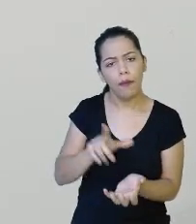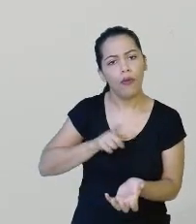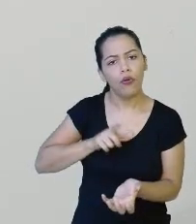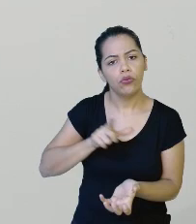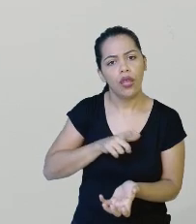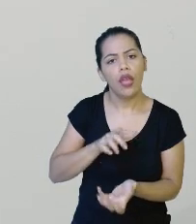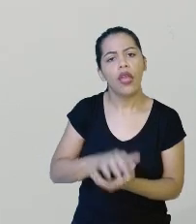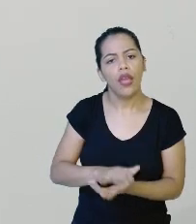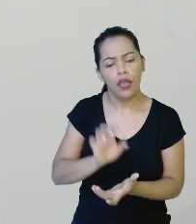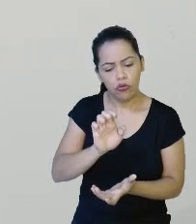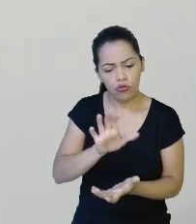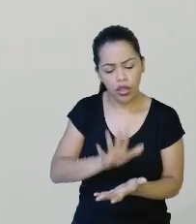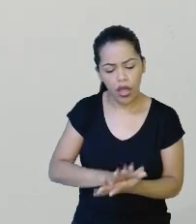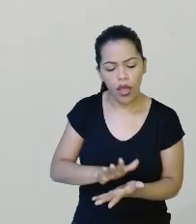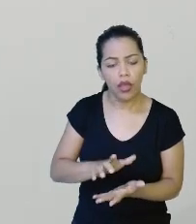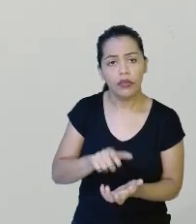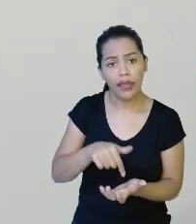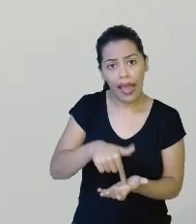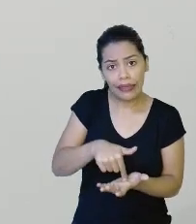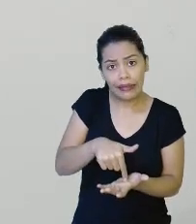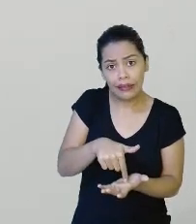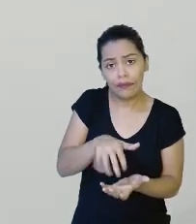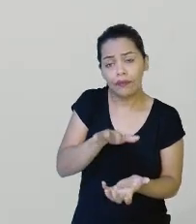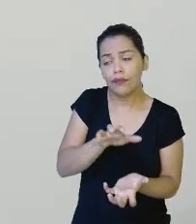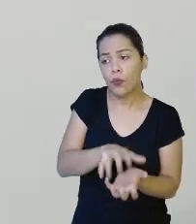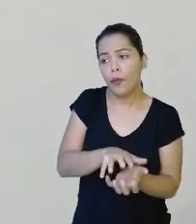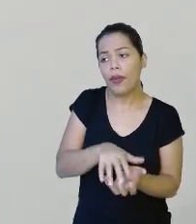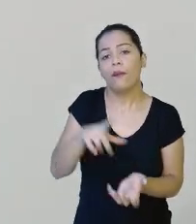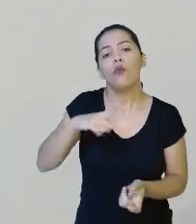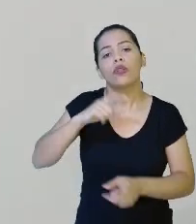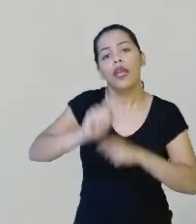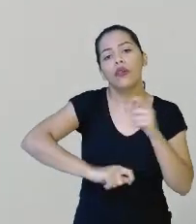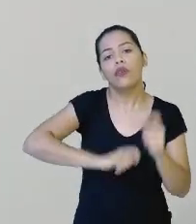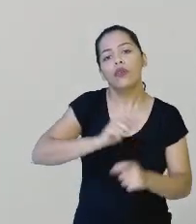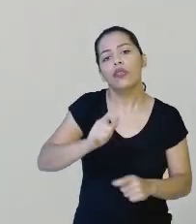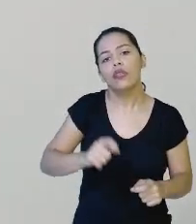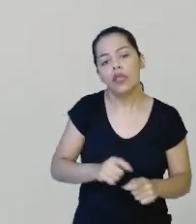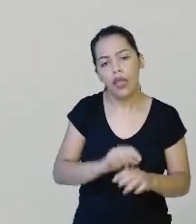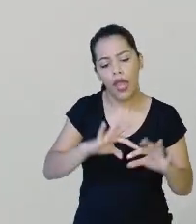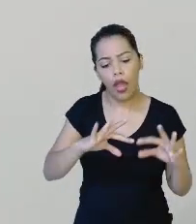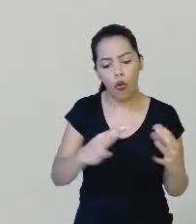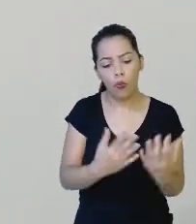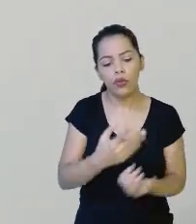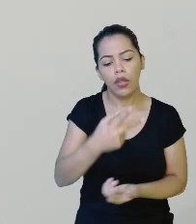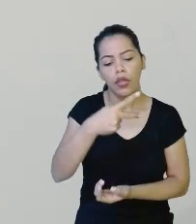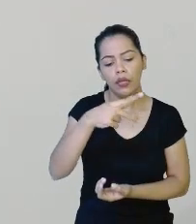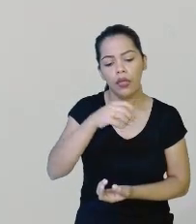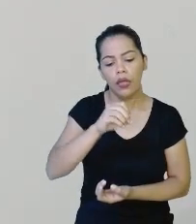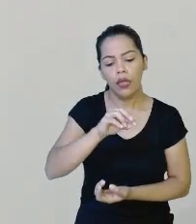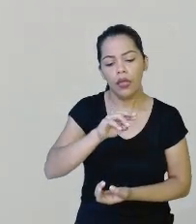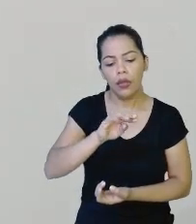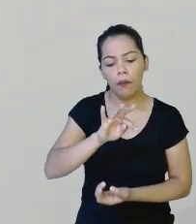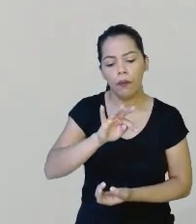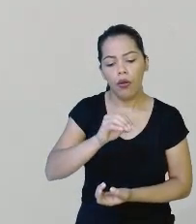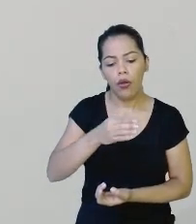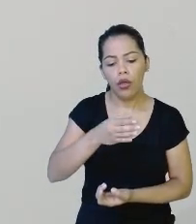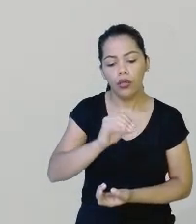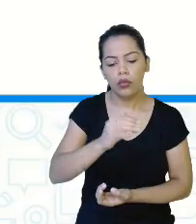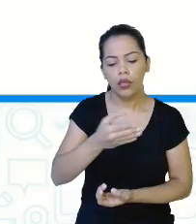estado de Pernambuco, nós temos um exemplo, que é a comunidade Portão de Gelo. A comunidade Portão de